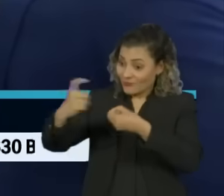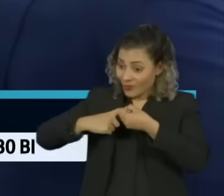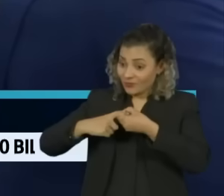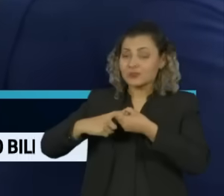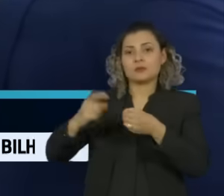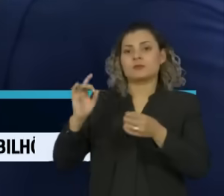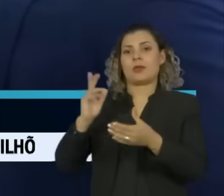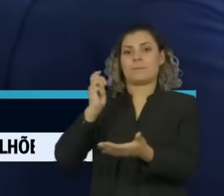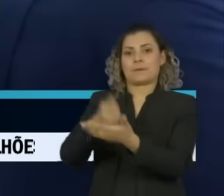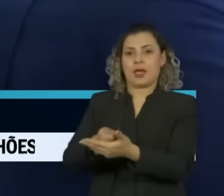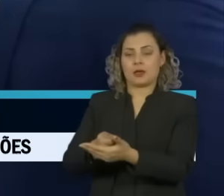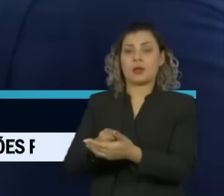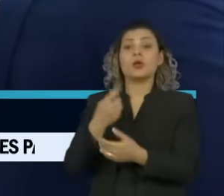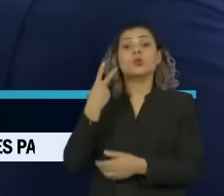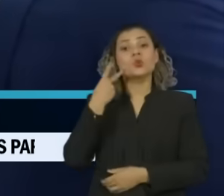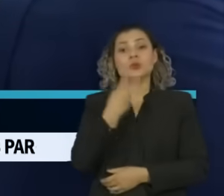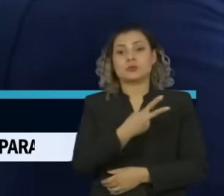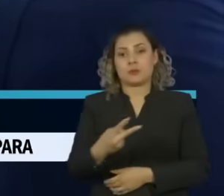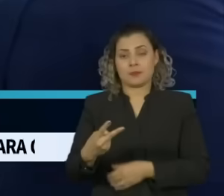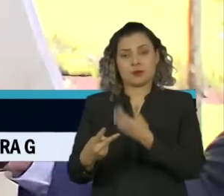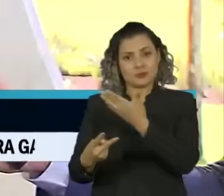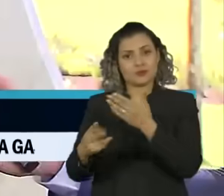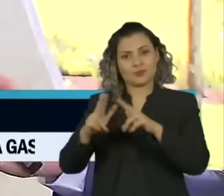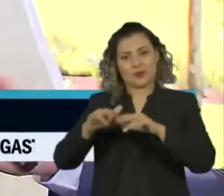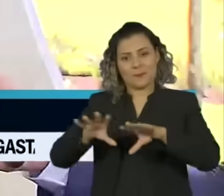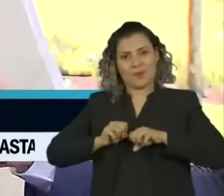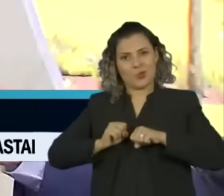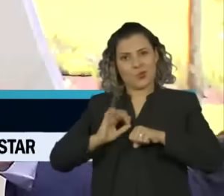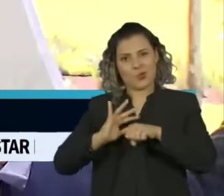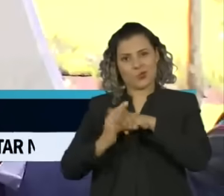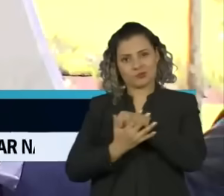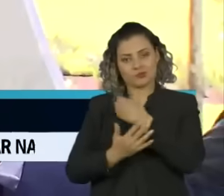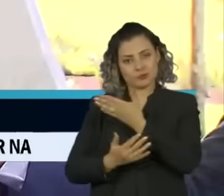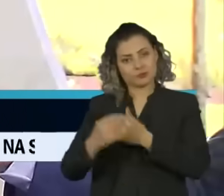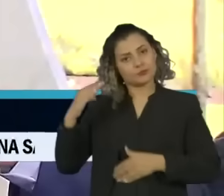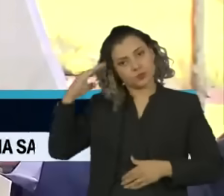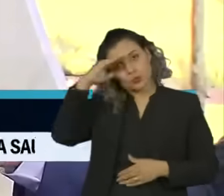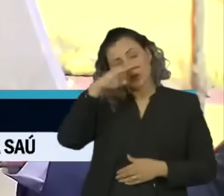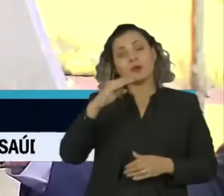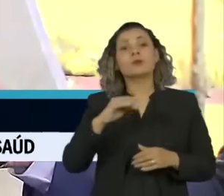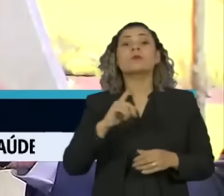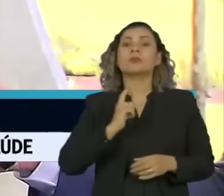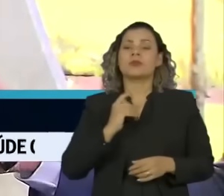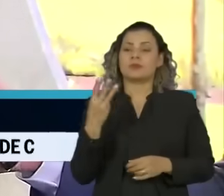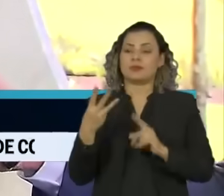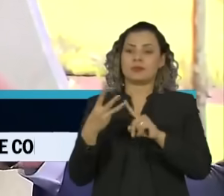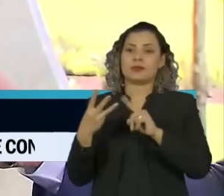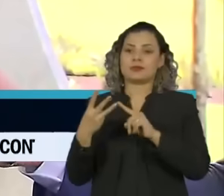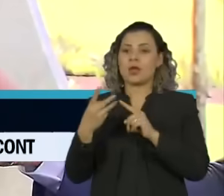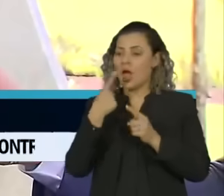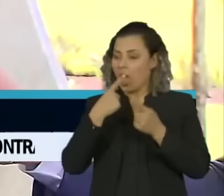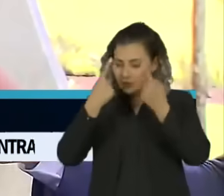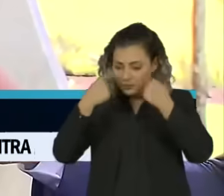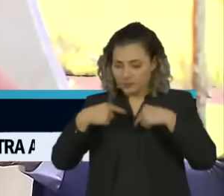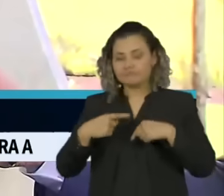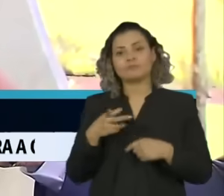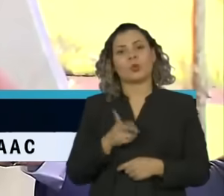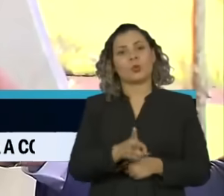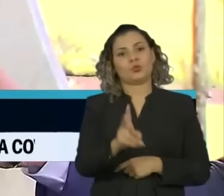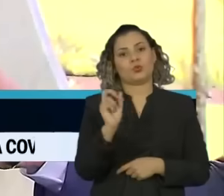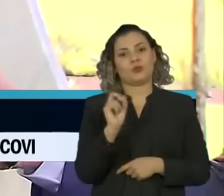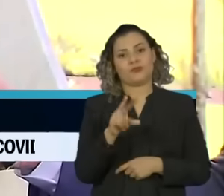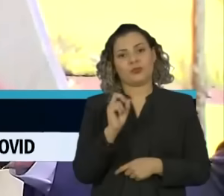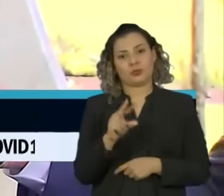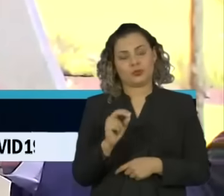semanas após anunciar que estava com a Covid-19, o presidente Jair Bolsonaro fez um terceiro teste que apontou que continua com o